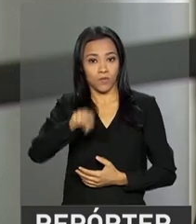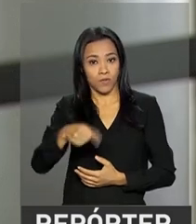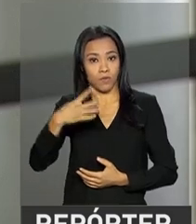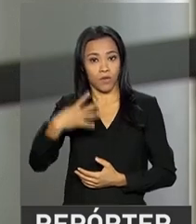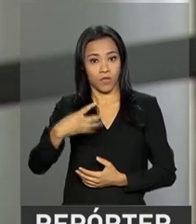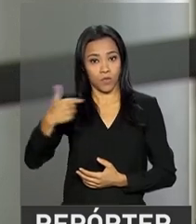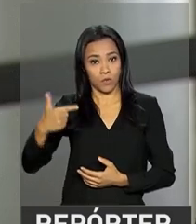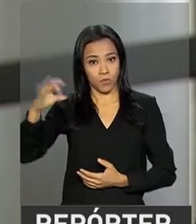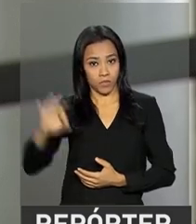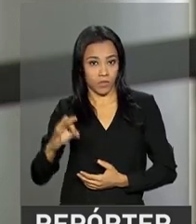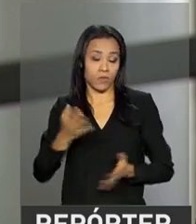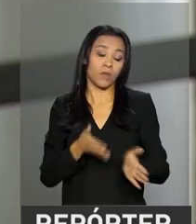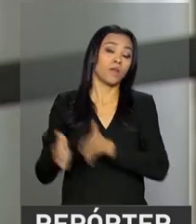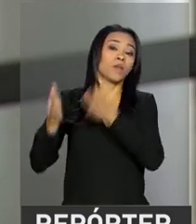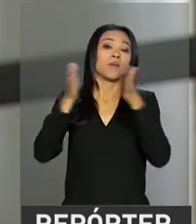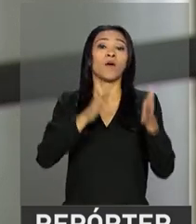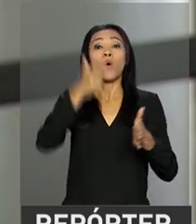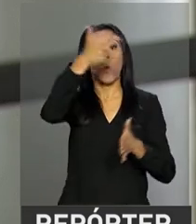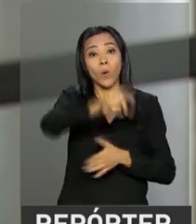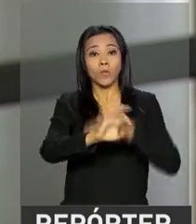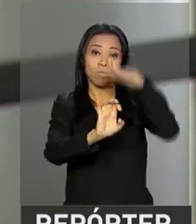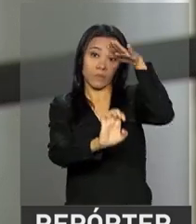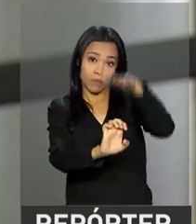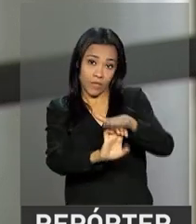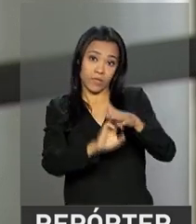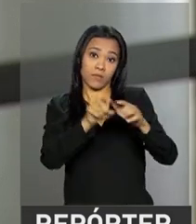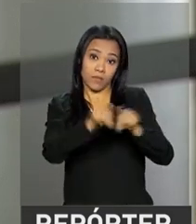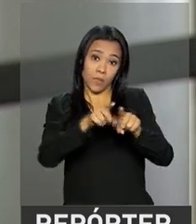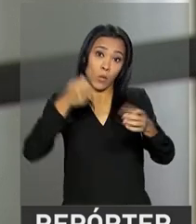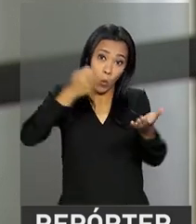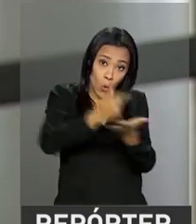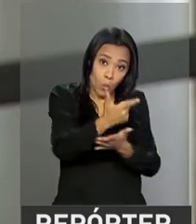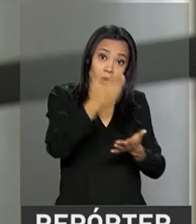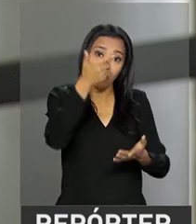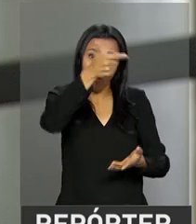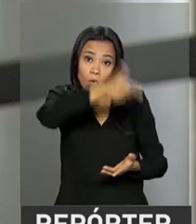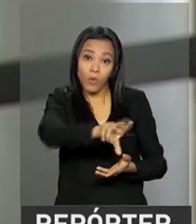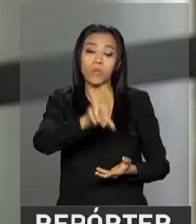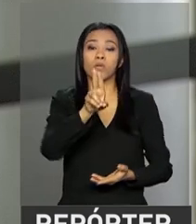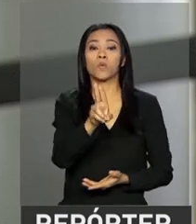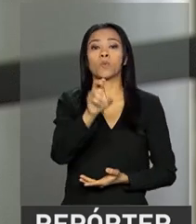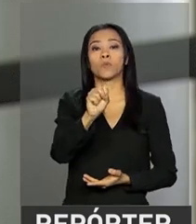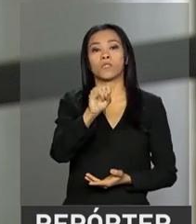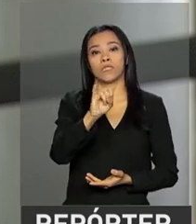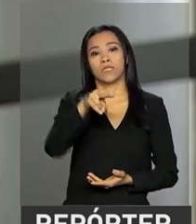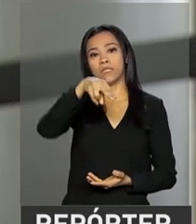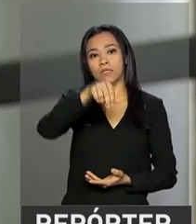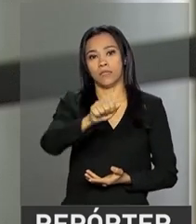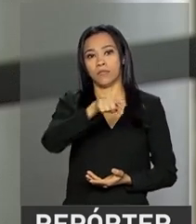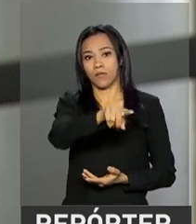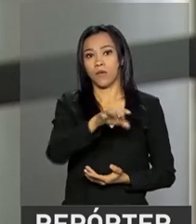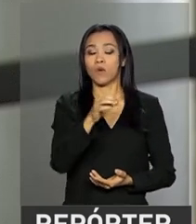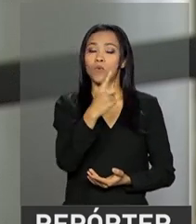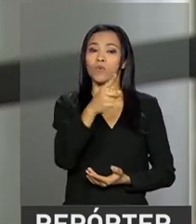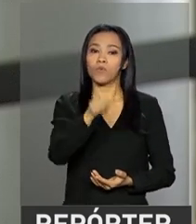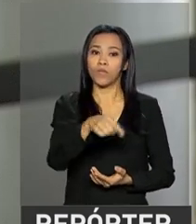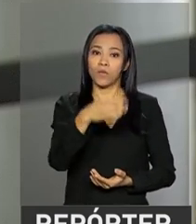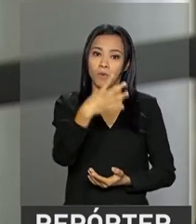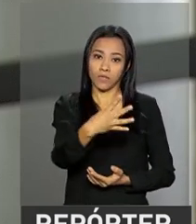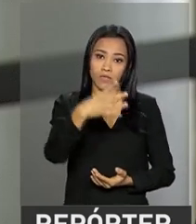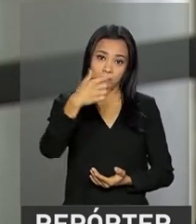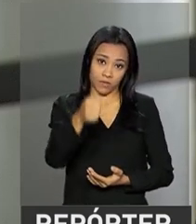cento e finalmente a enel ficou com a usina de volta grande por 1,419 bilhão